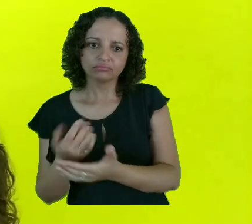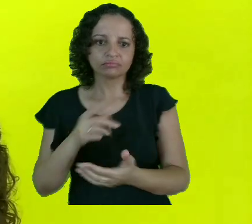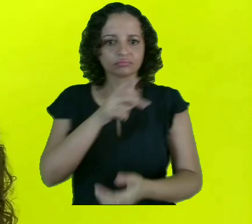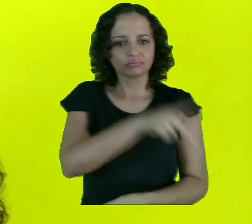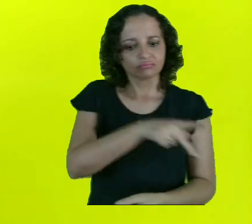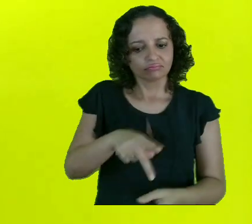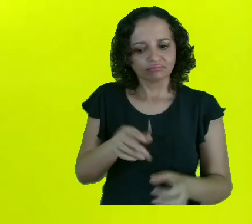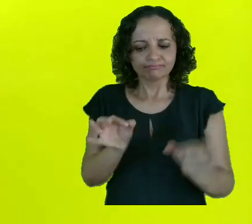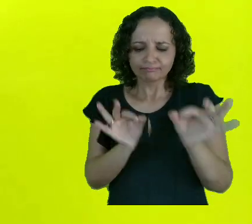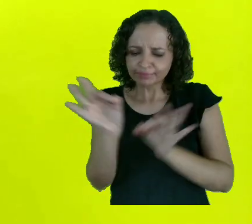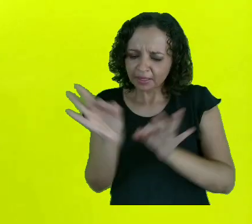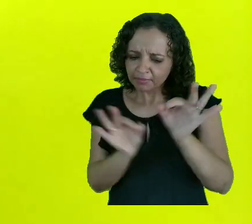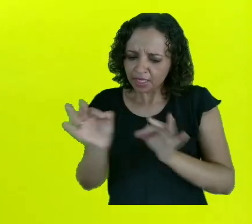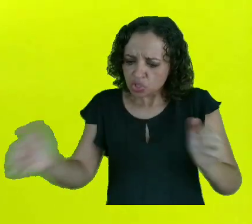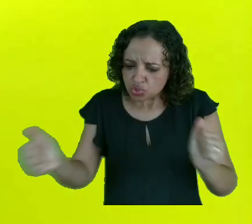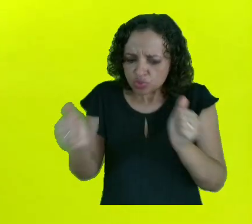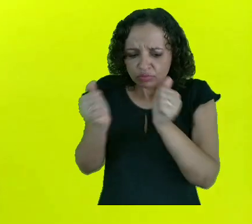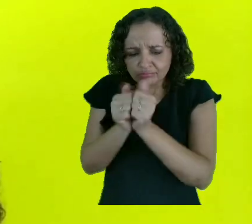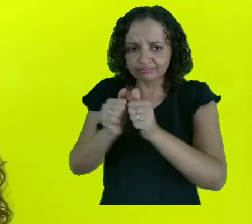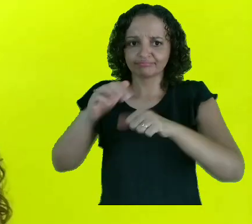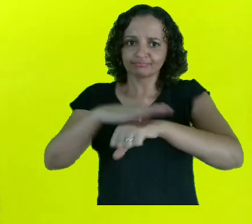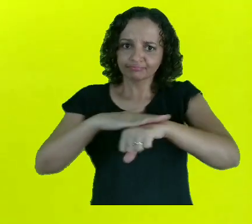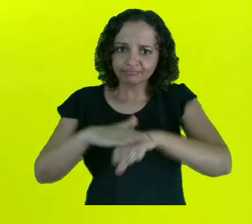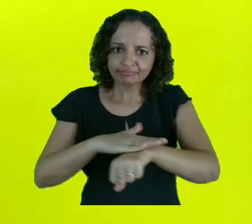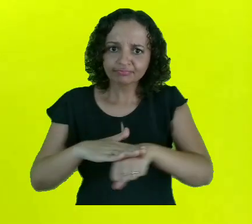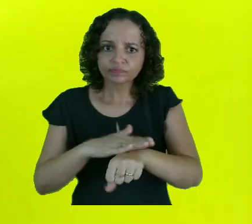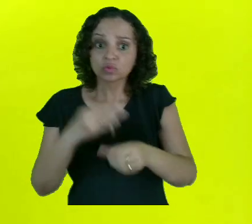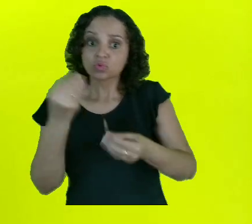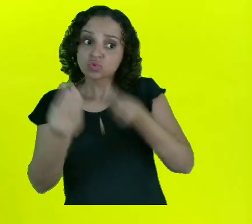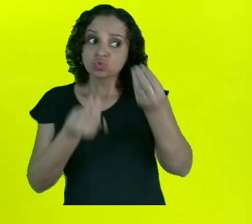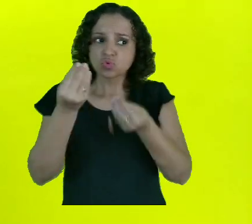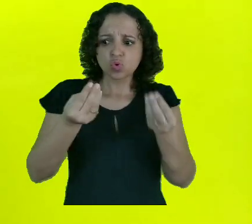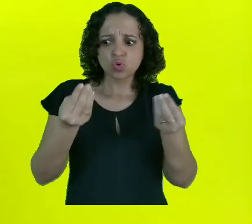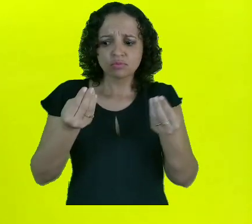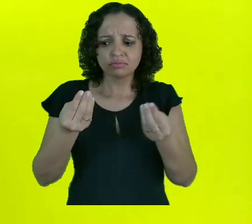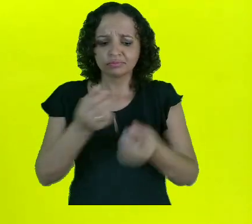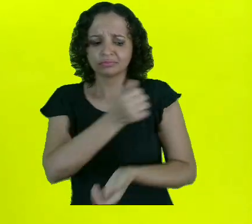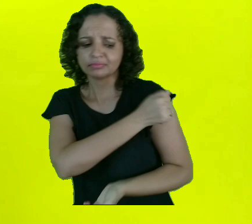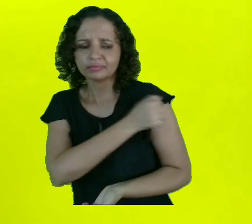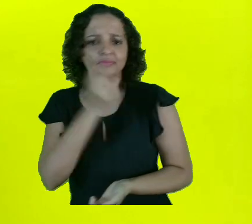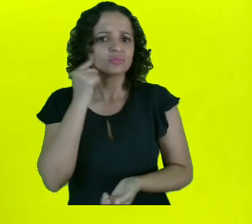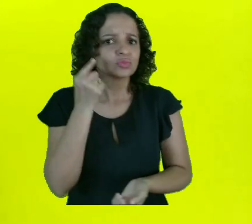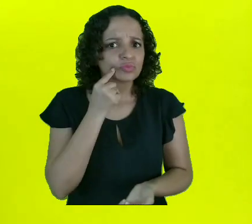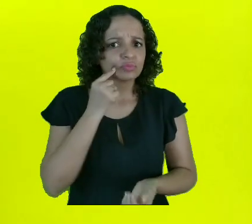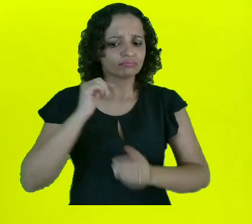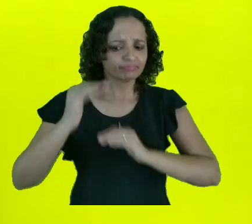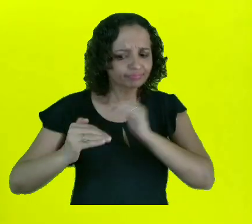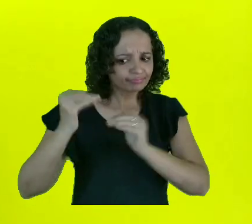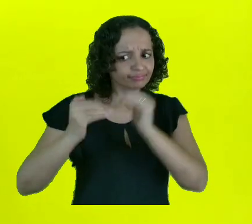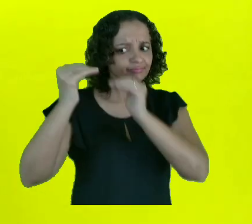preparo das estratégias, conversar sobre como está o desenvolvimento desse aluno.